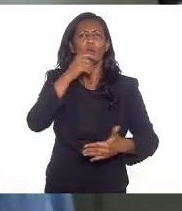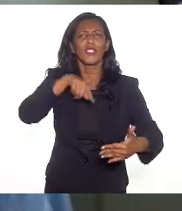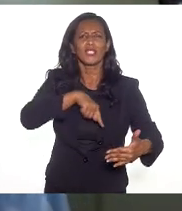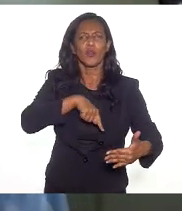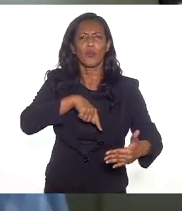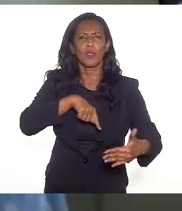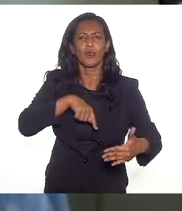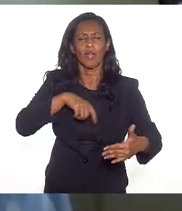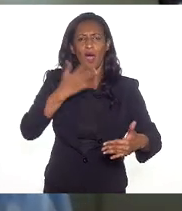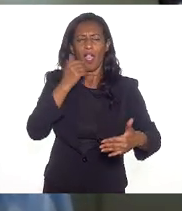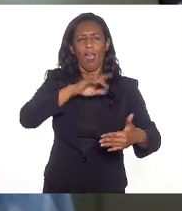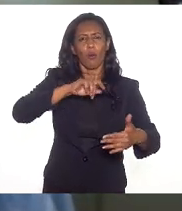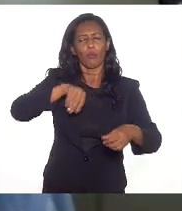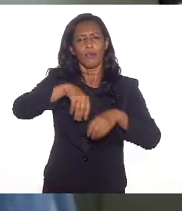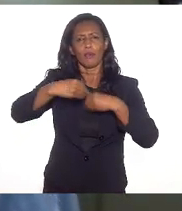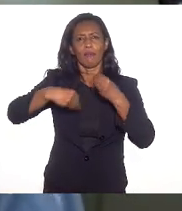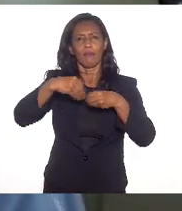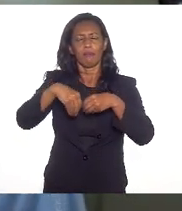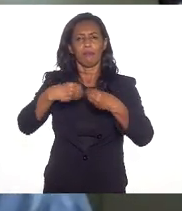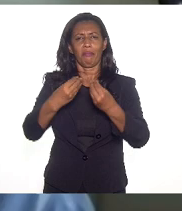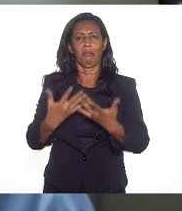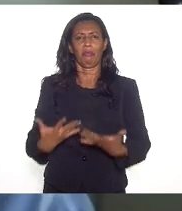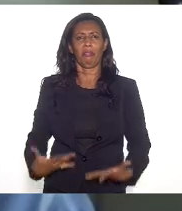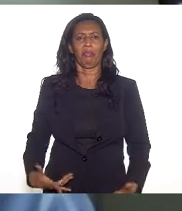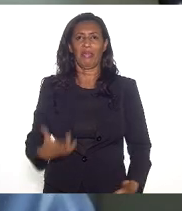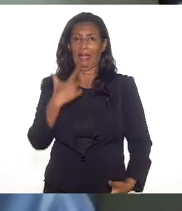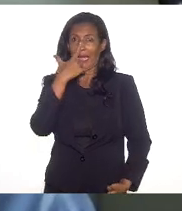Ou até mesmo azeda.